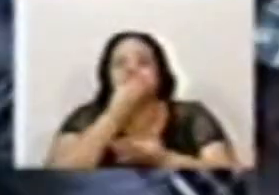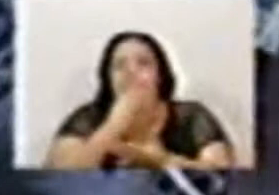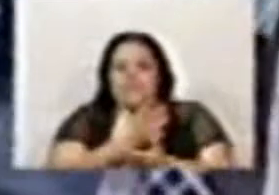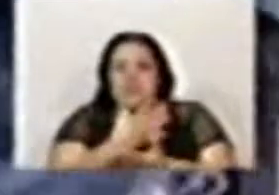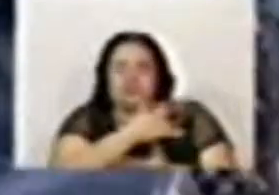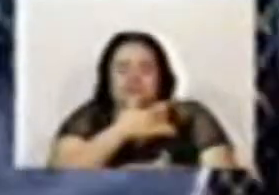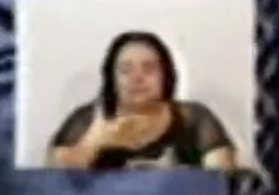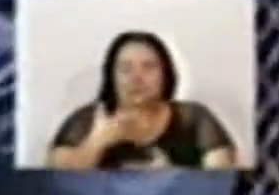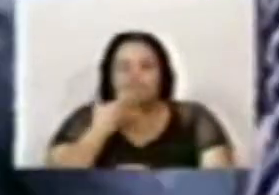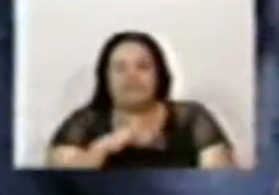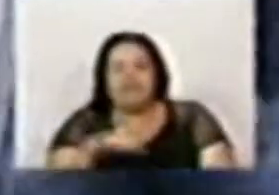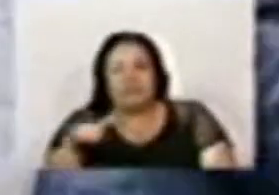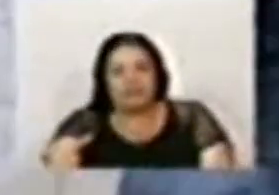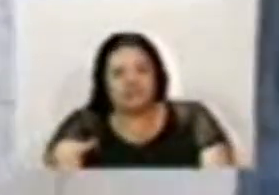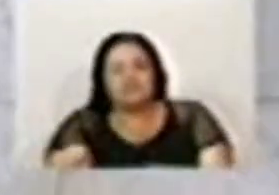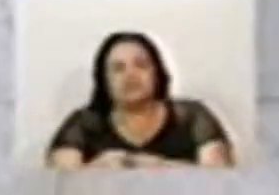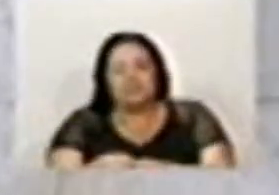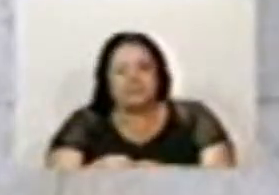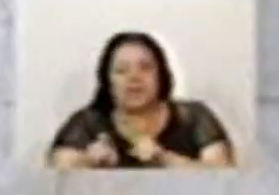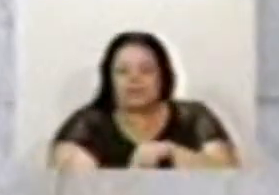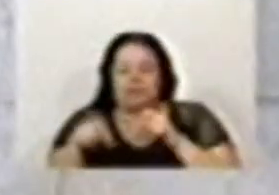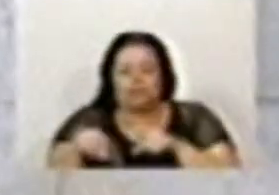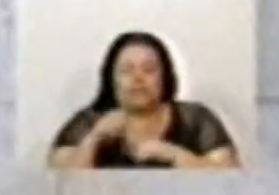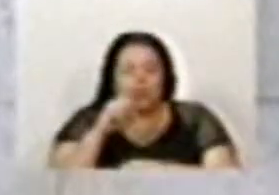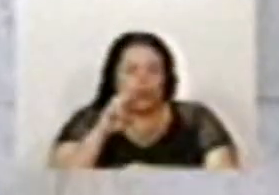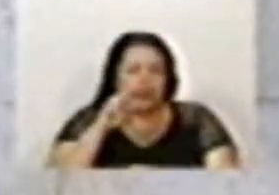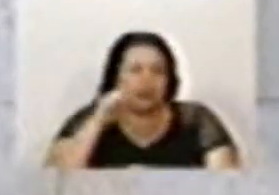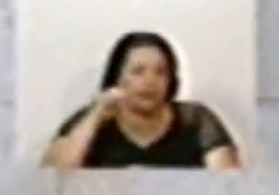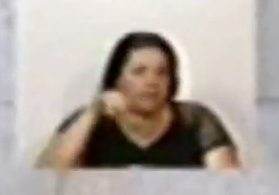sancionado para o bem da saúde das nossas crianças